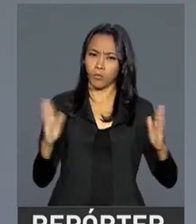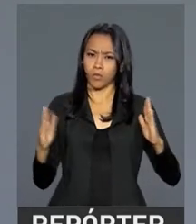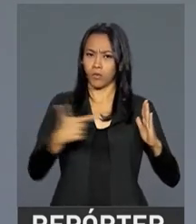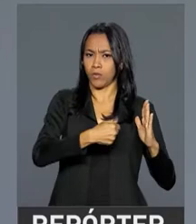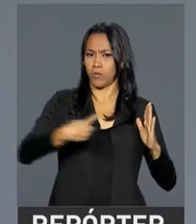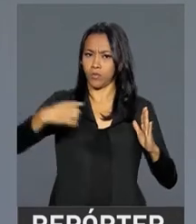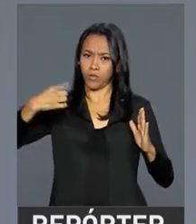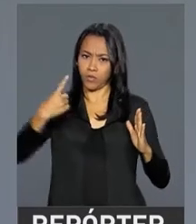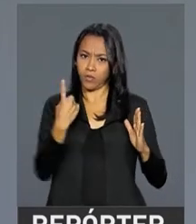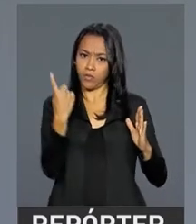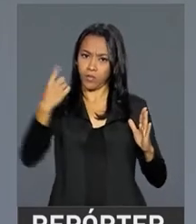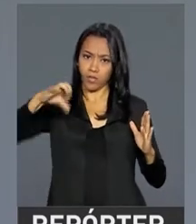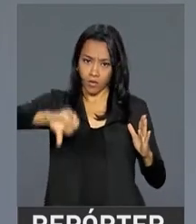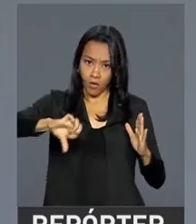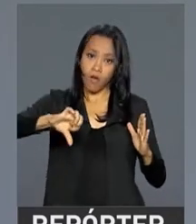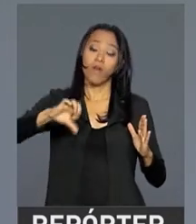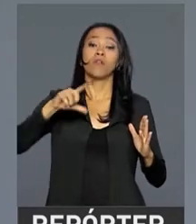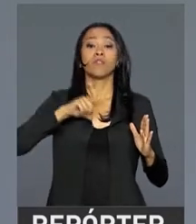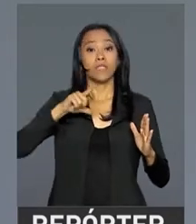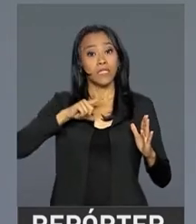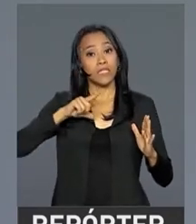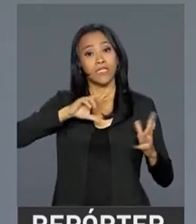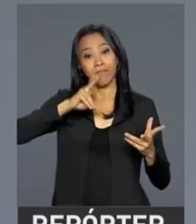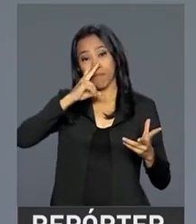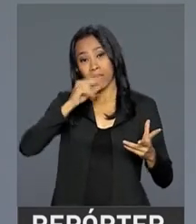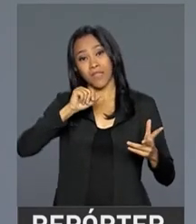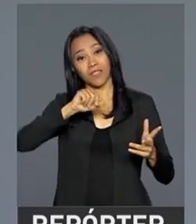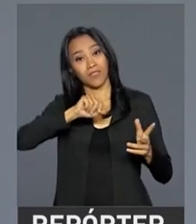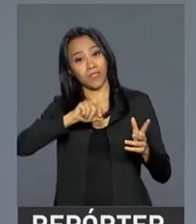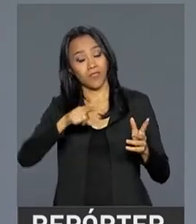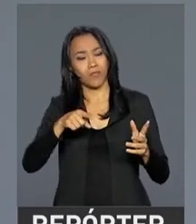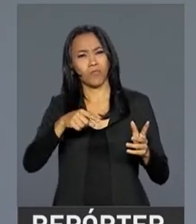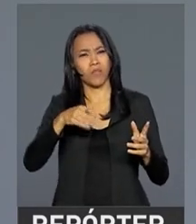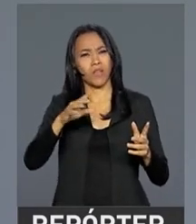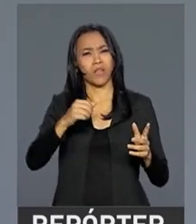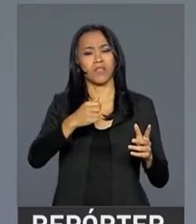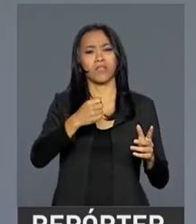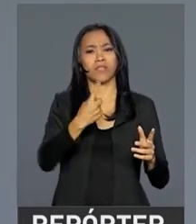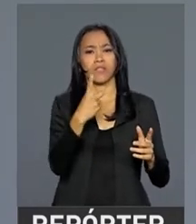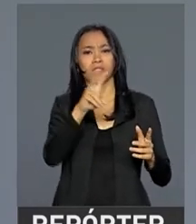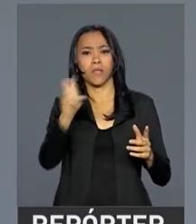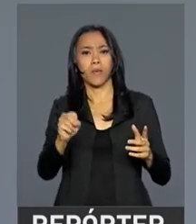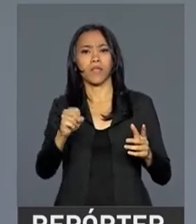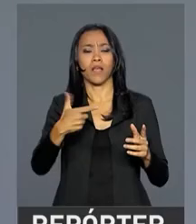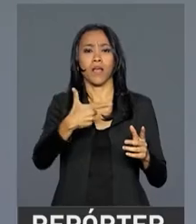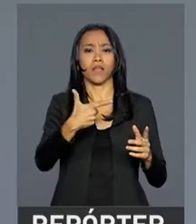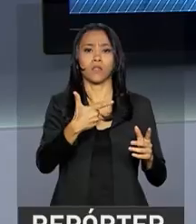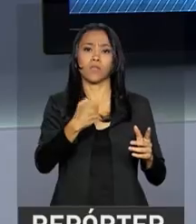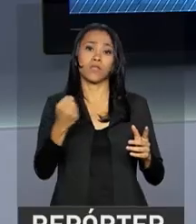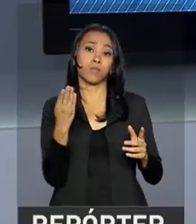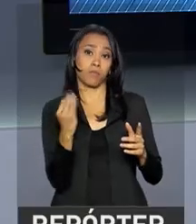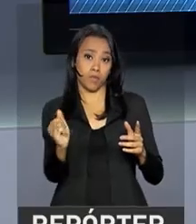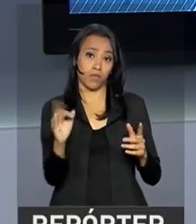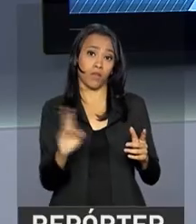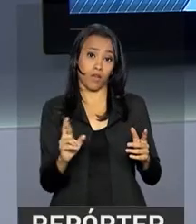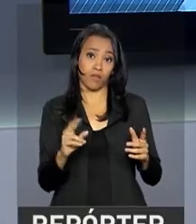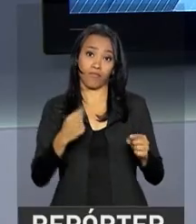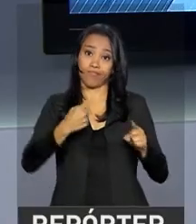um desenquadramento da regra de ouro da ordem de 150 a 200 bilhões de reais